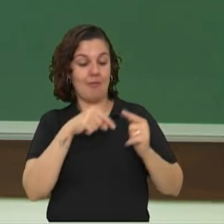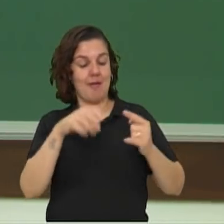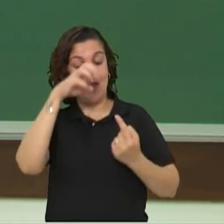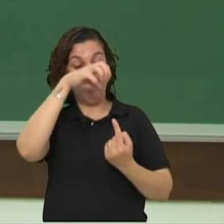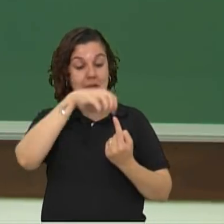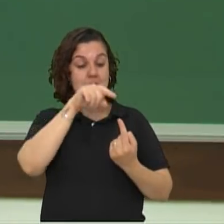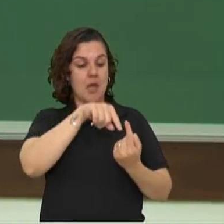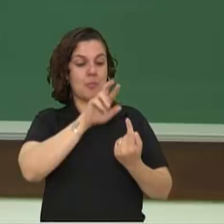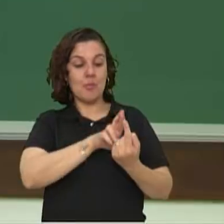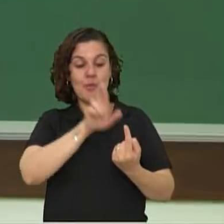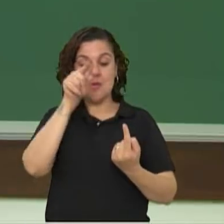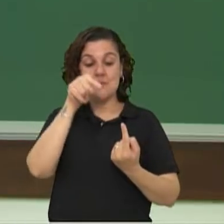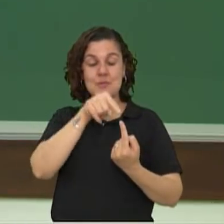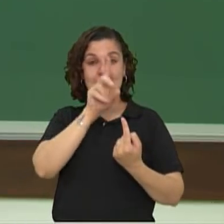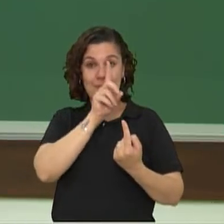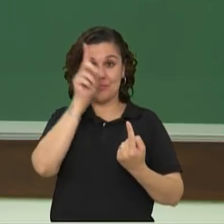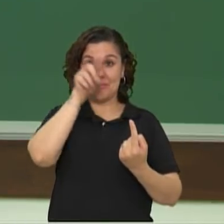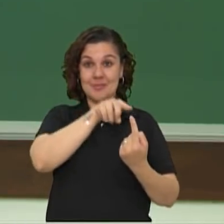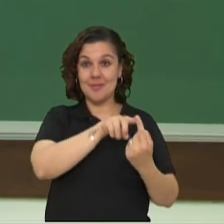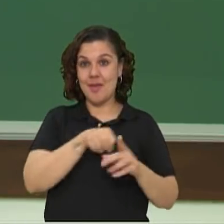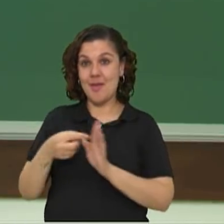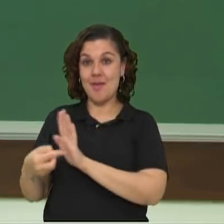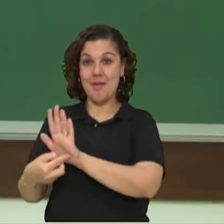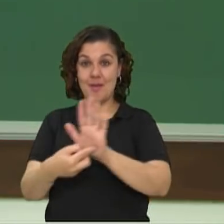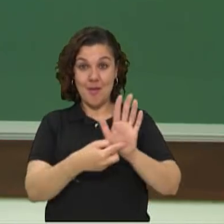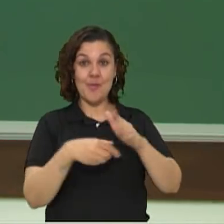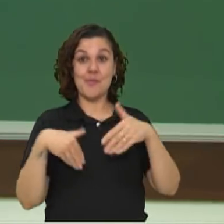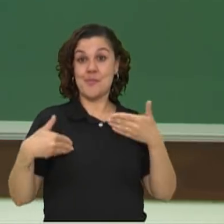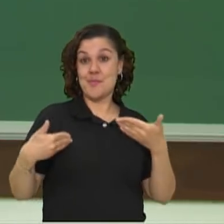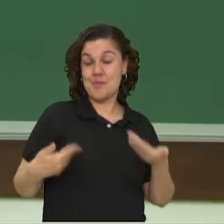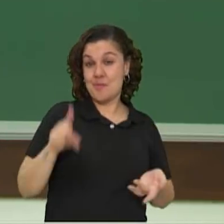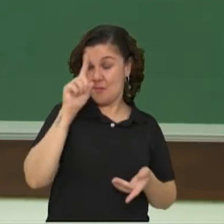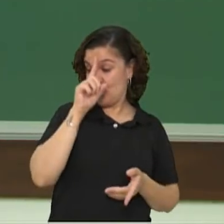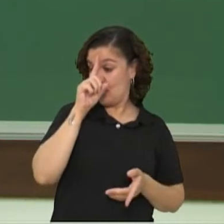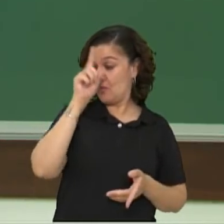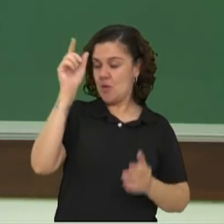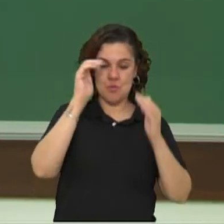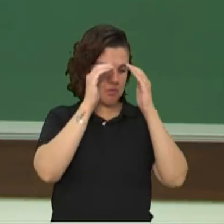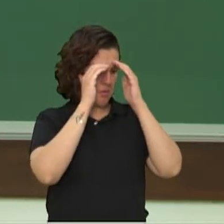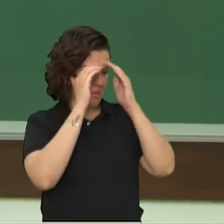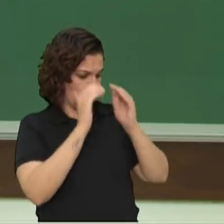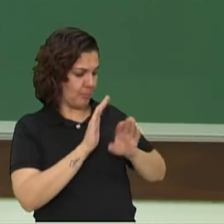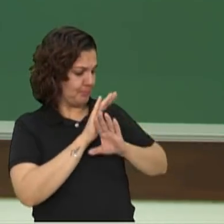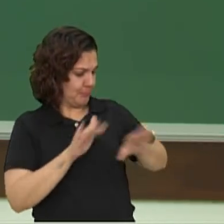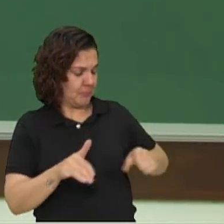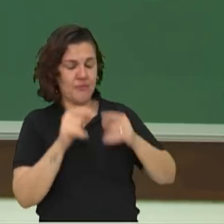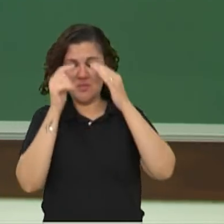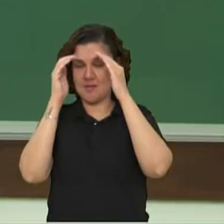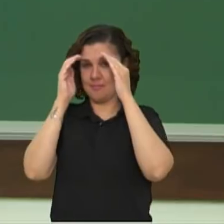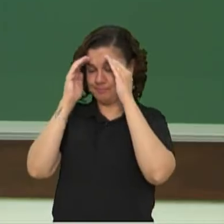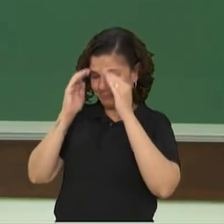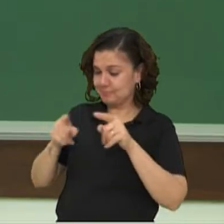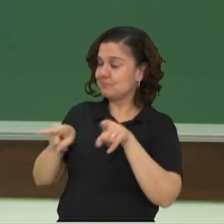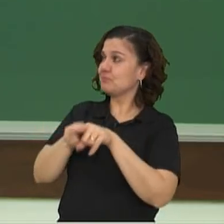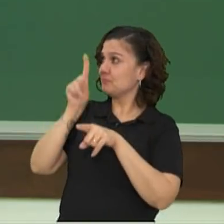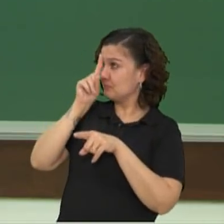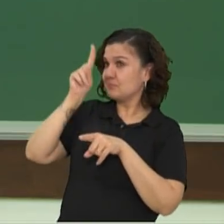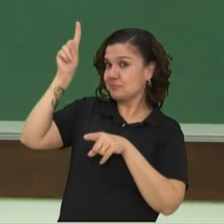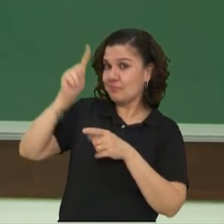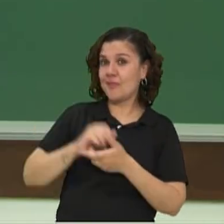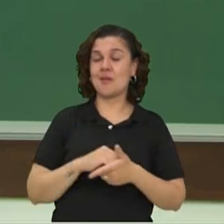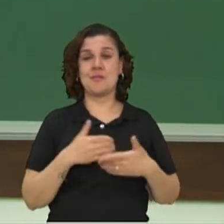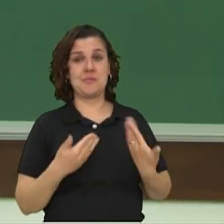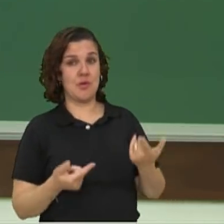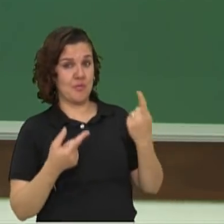fossem representantes de Deus. Então, eles realmente, se Deus desobedecesse ao rei, desobedecia a Deus. Então, ele era considerado